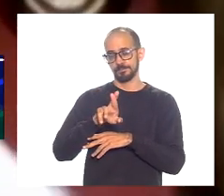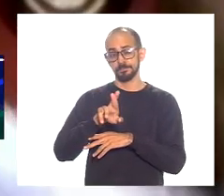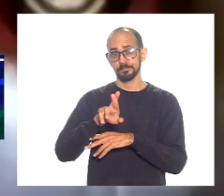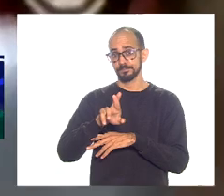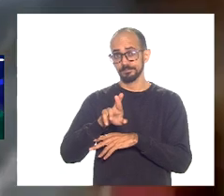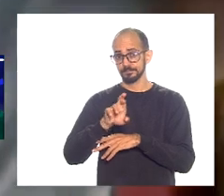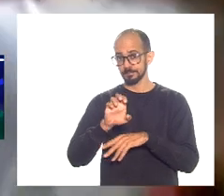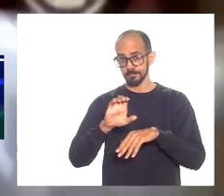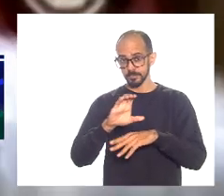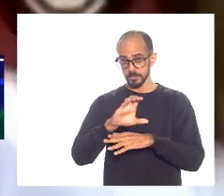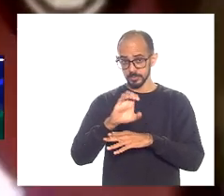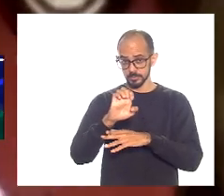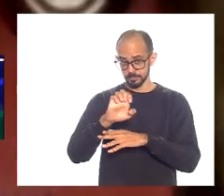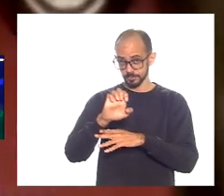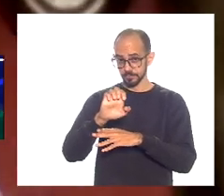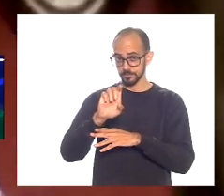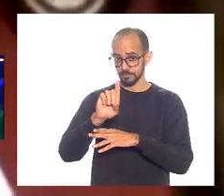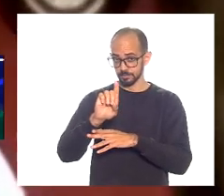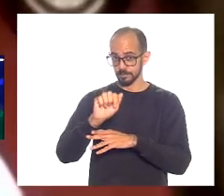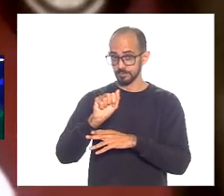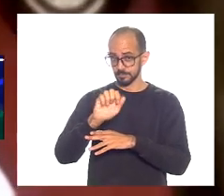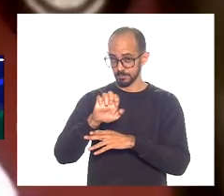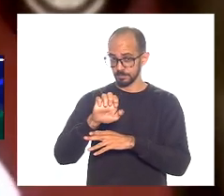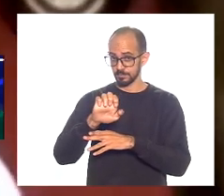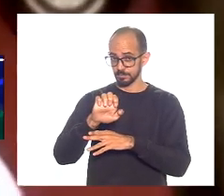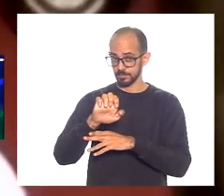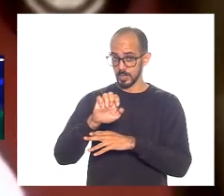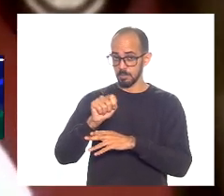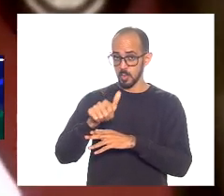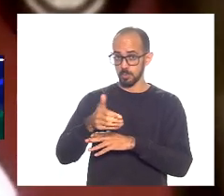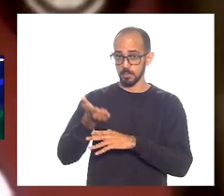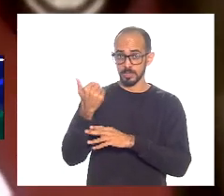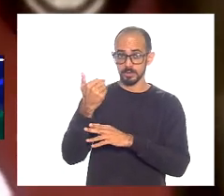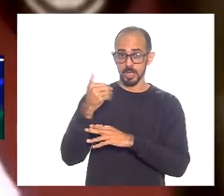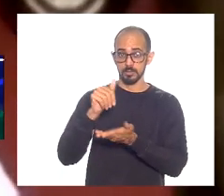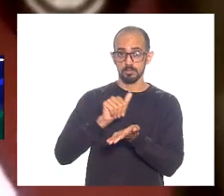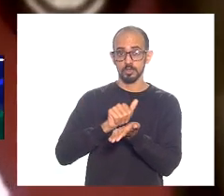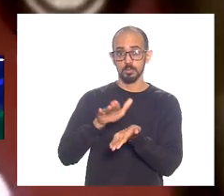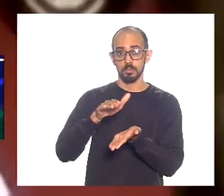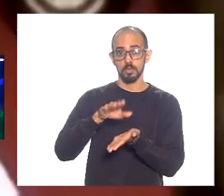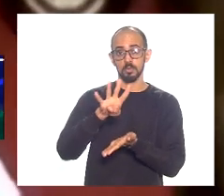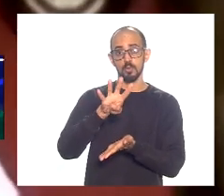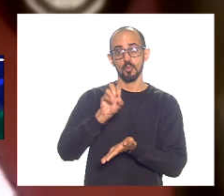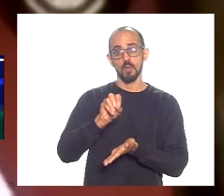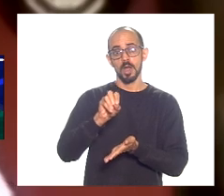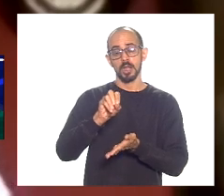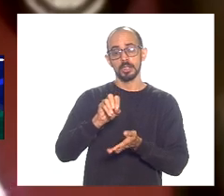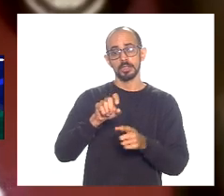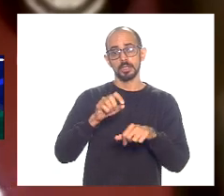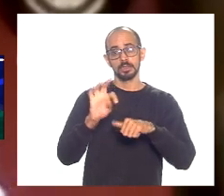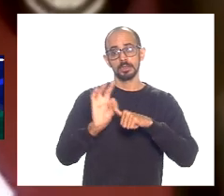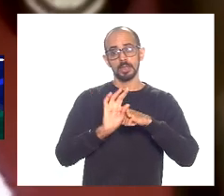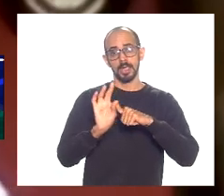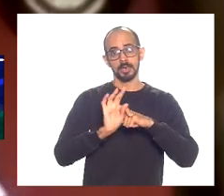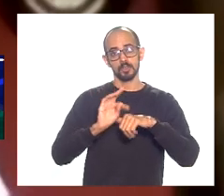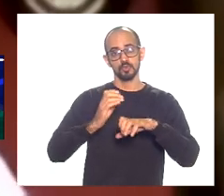não faz muito tempo, demitiu 40 servidores técnicos e